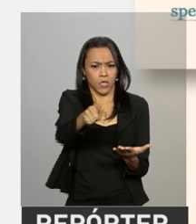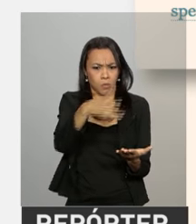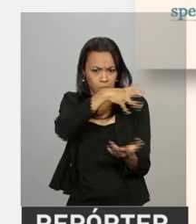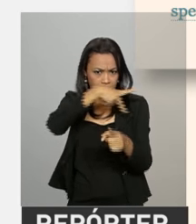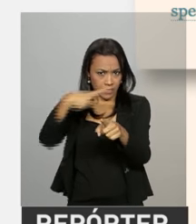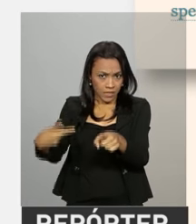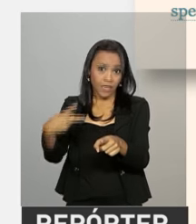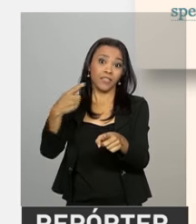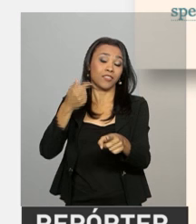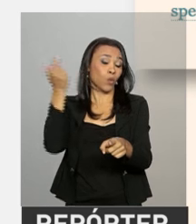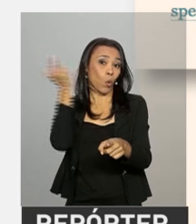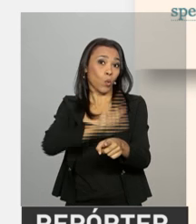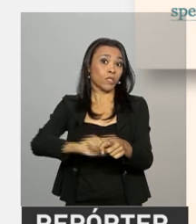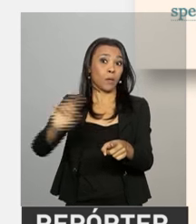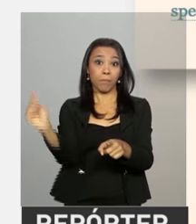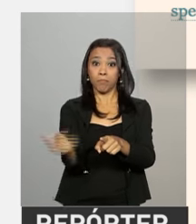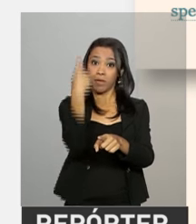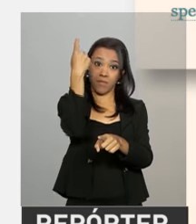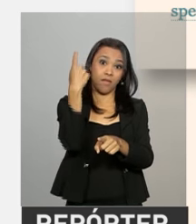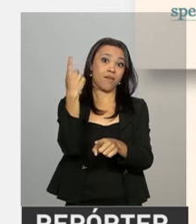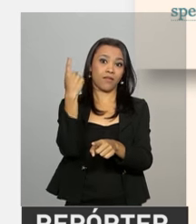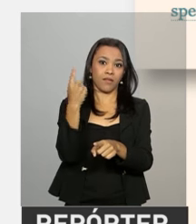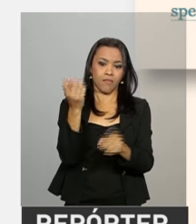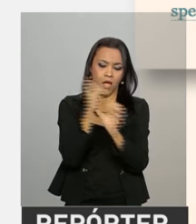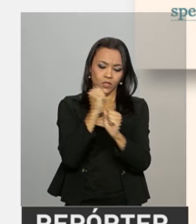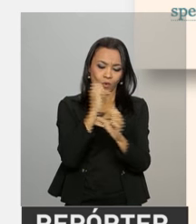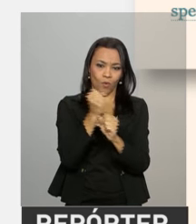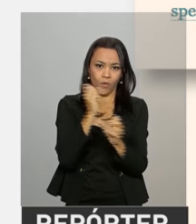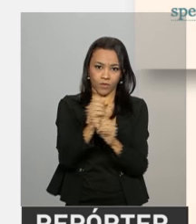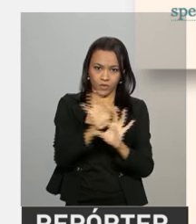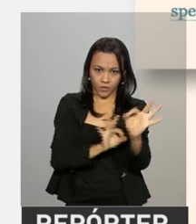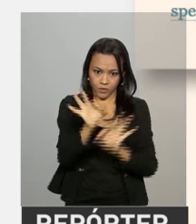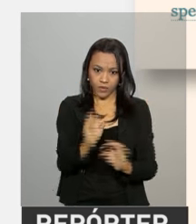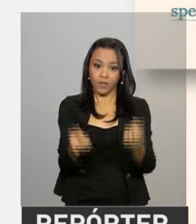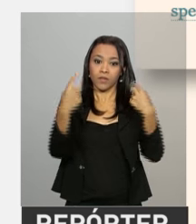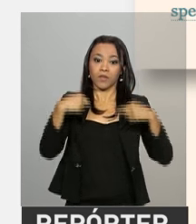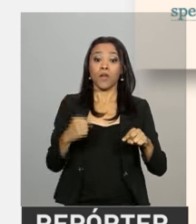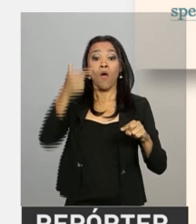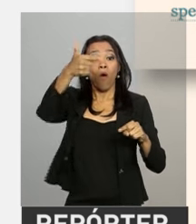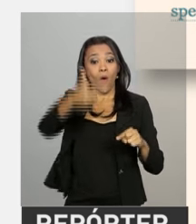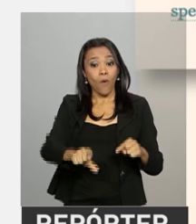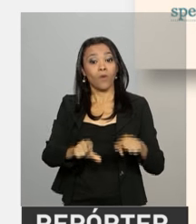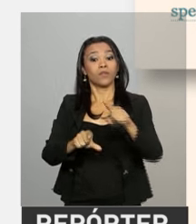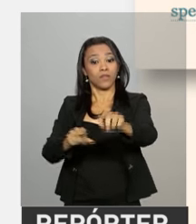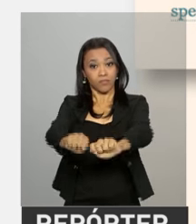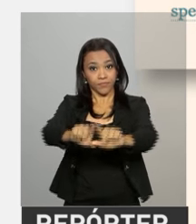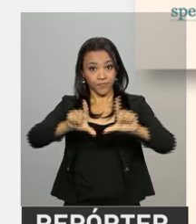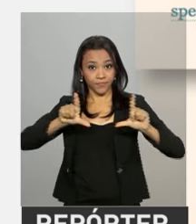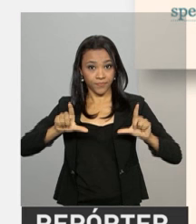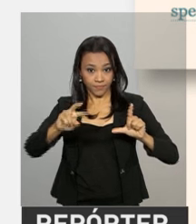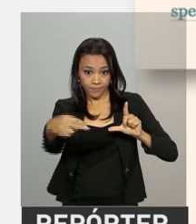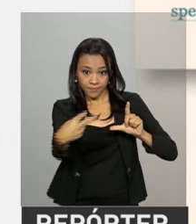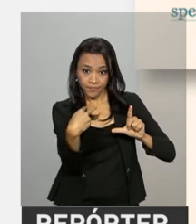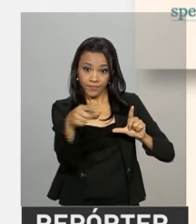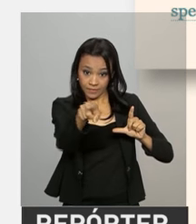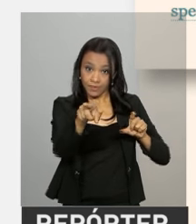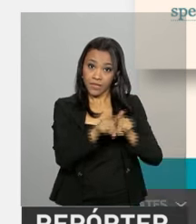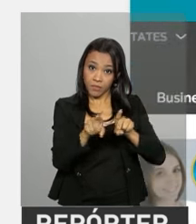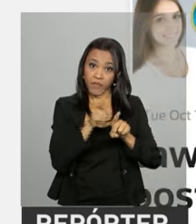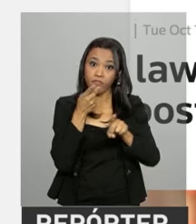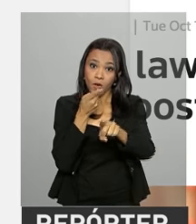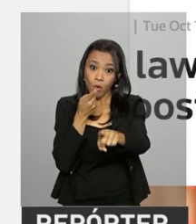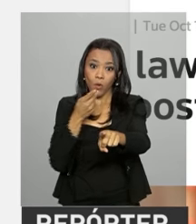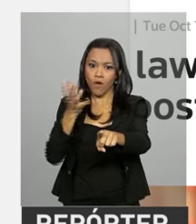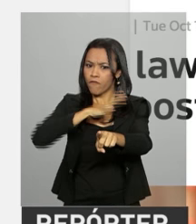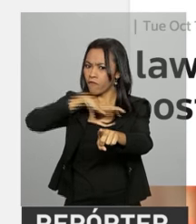primeira vitória na batalha para colocar as contas públicas em ordem. A agência internacional internacional de notícias Reuters disse que essa foi a